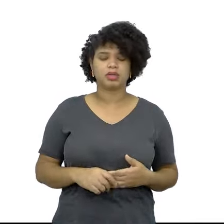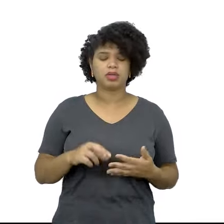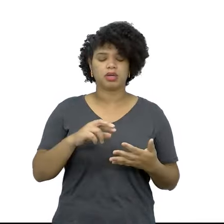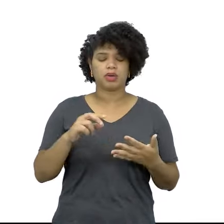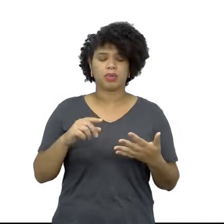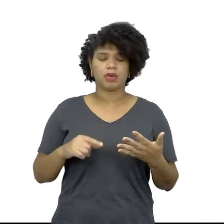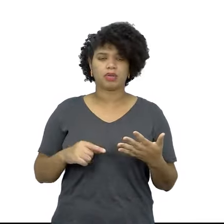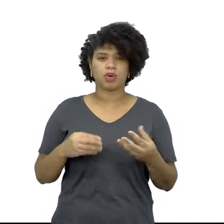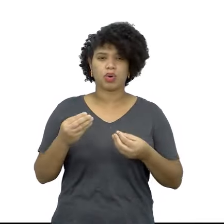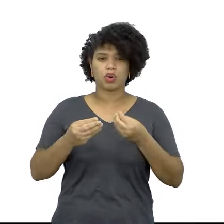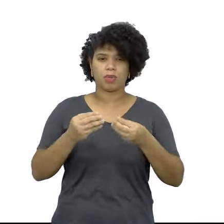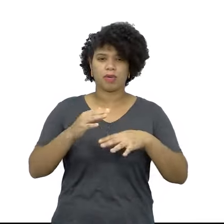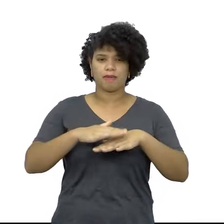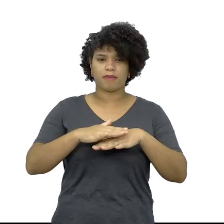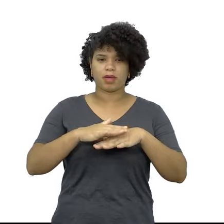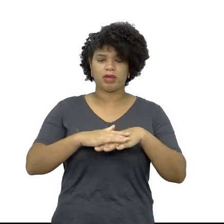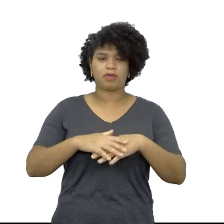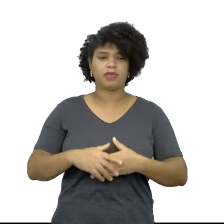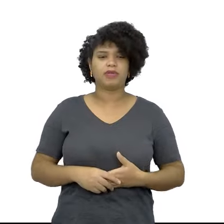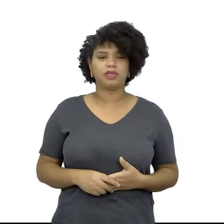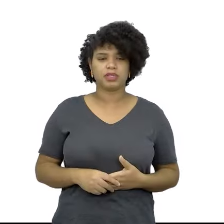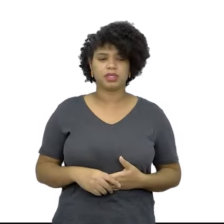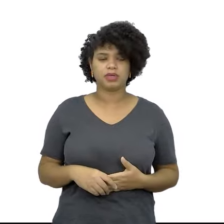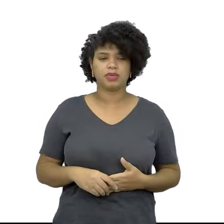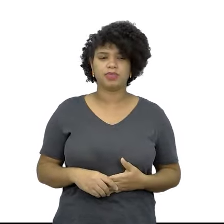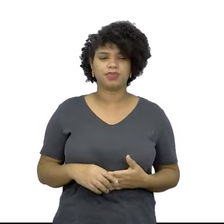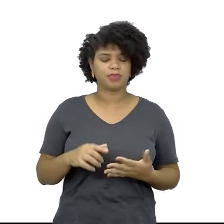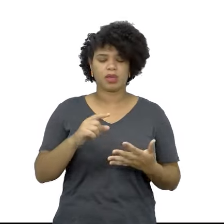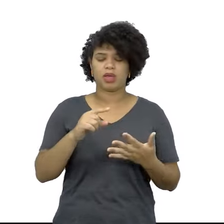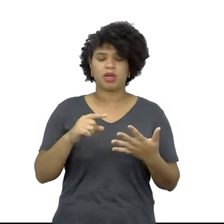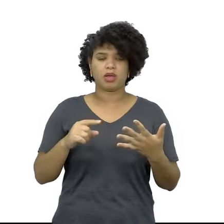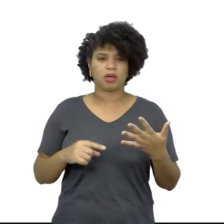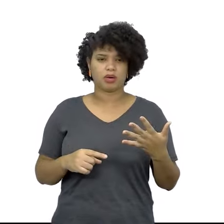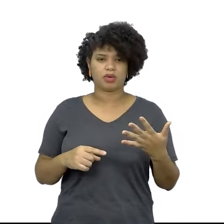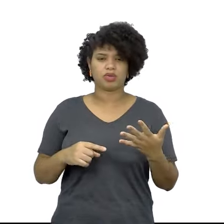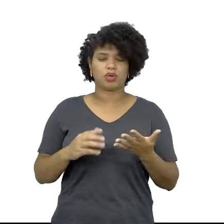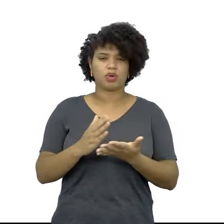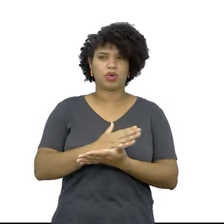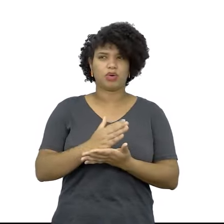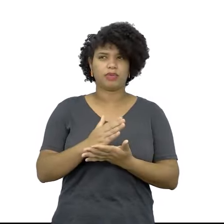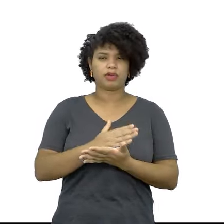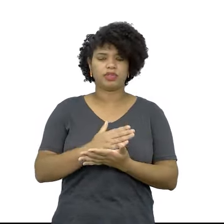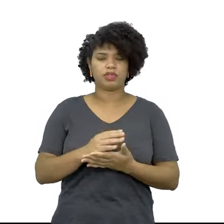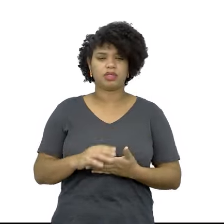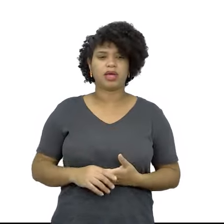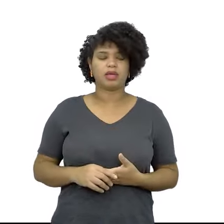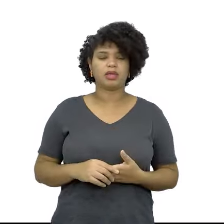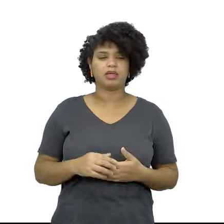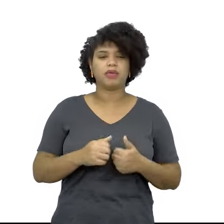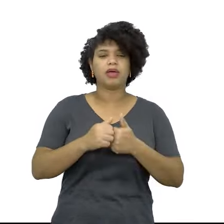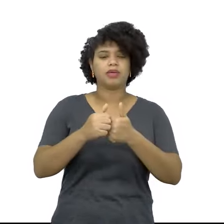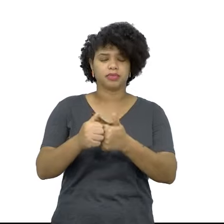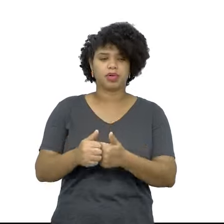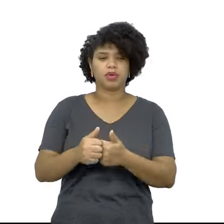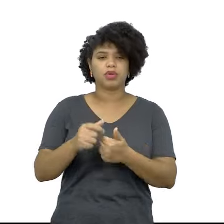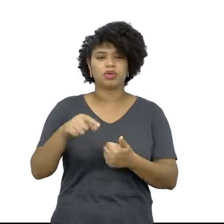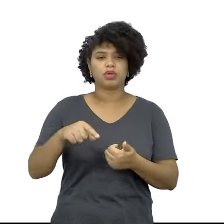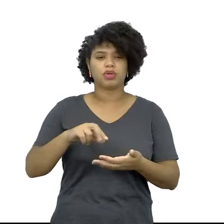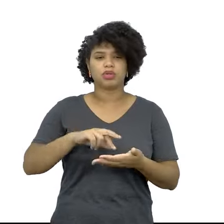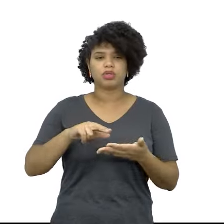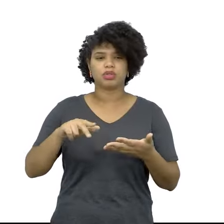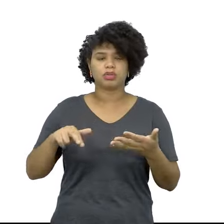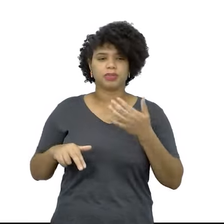como elaborar uma caixa de correio, né, entre outras decisões que serão tomadas ao longo da sequência. Então, todo o